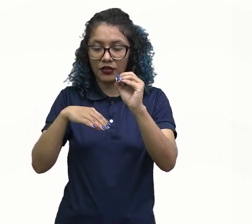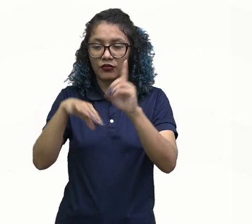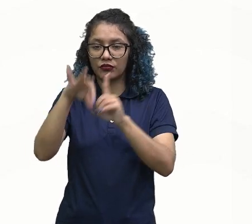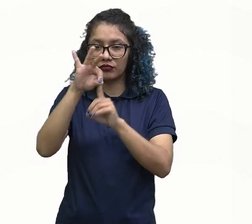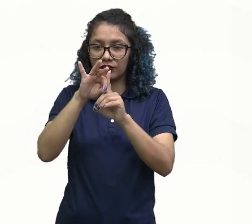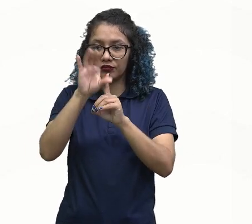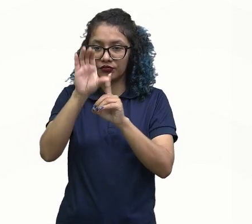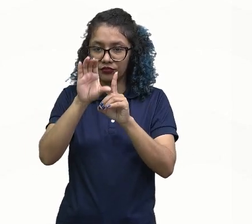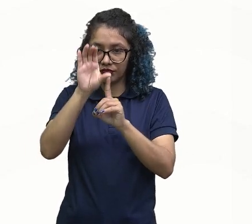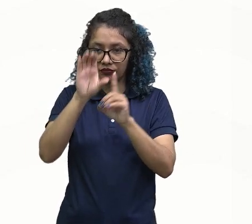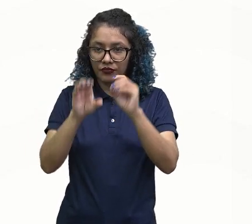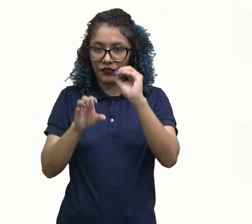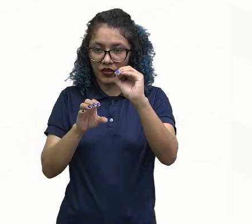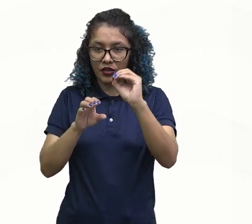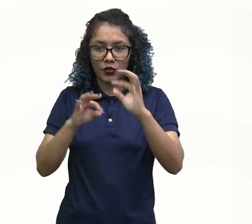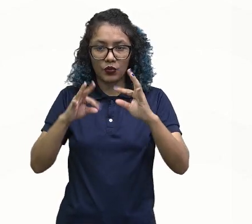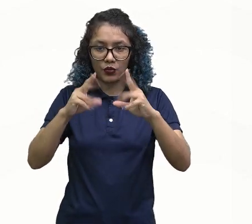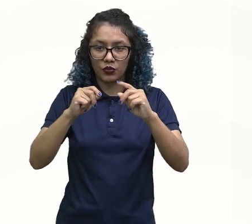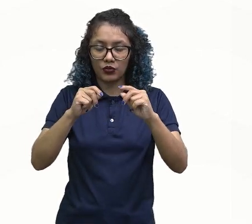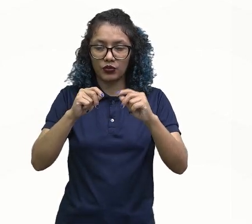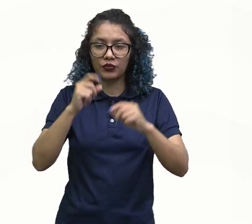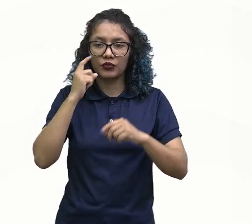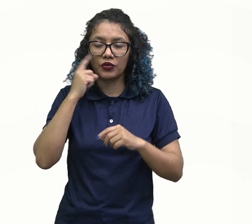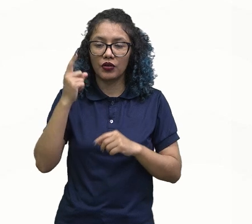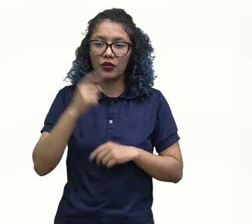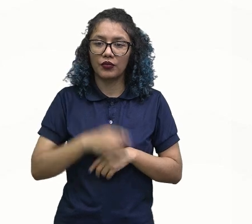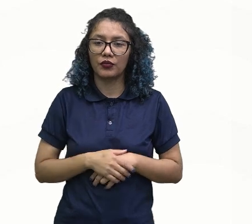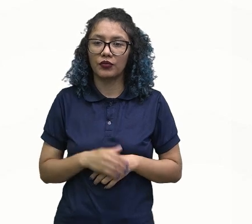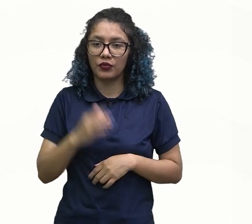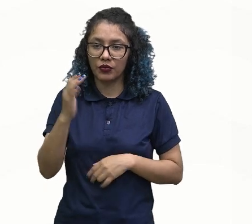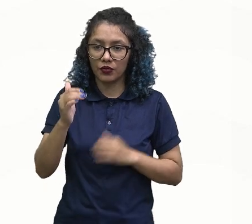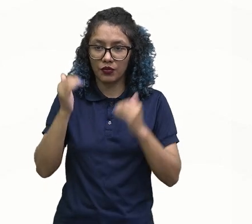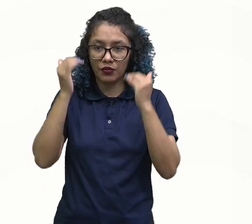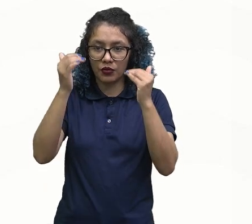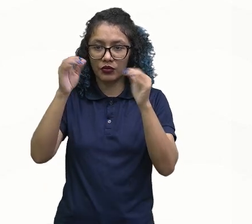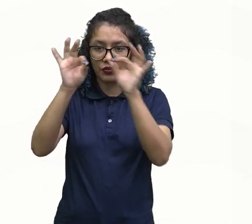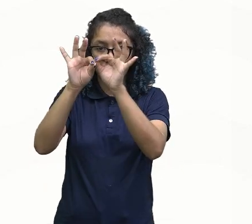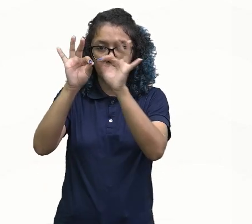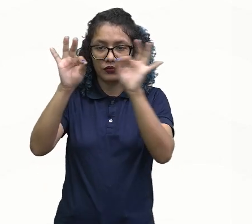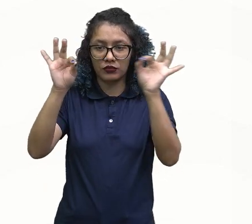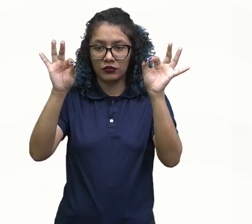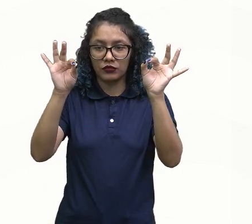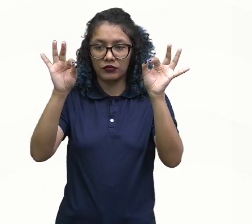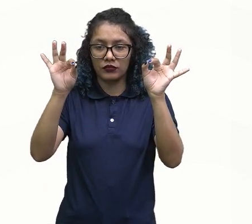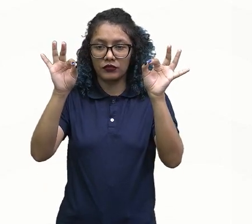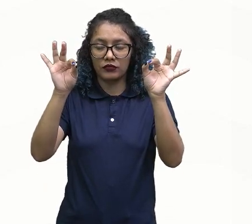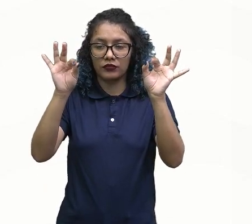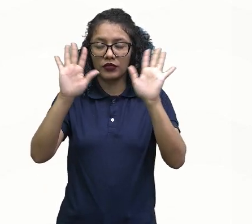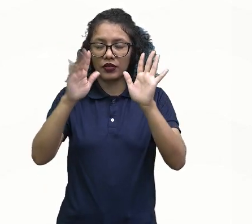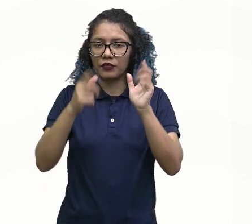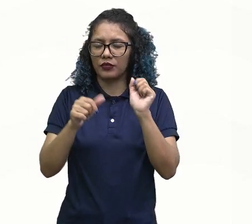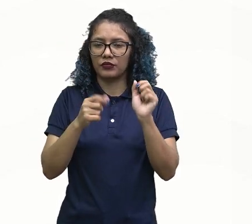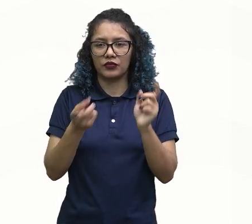em tudo. Se eu pegar aqui, ó, quase. Pegar o contrário,